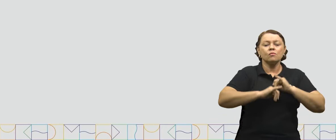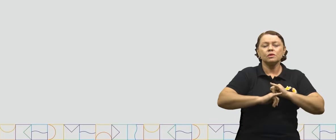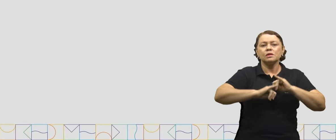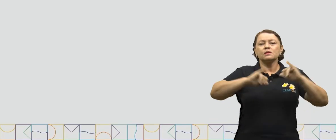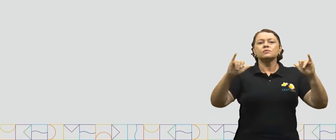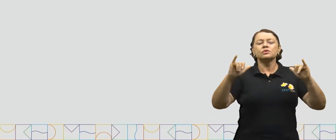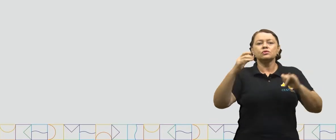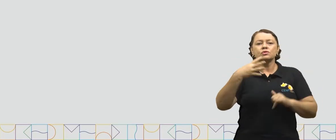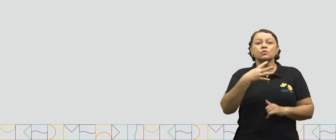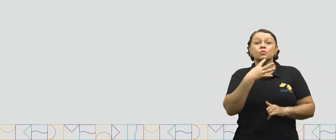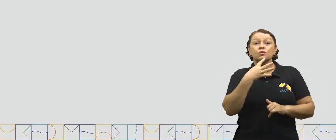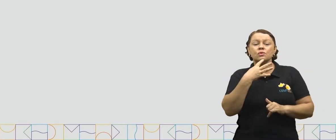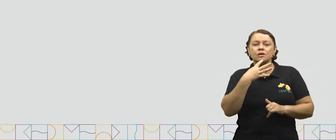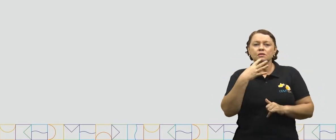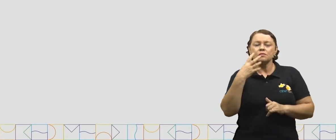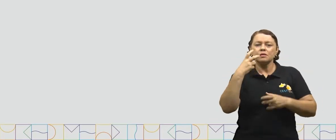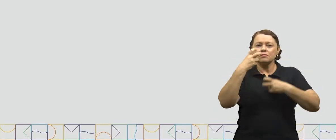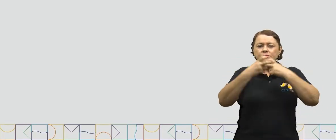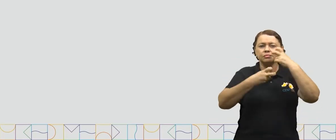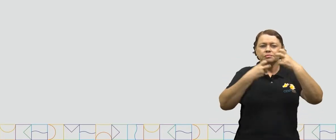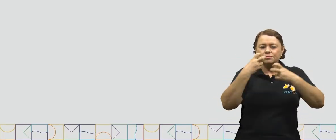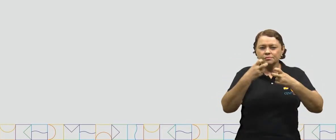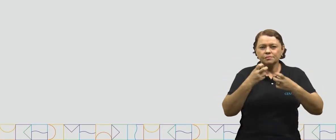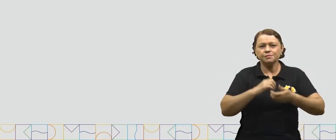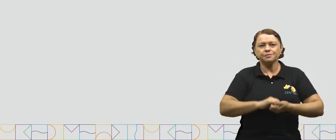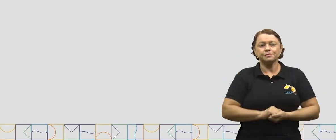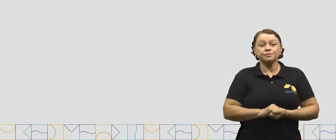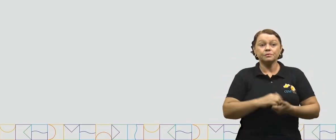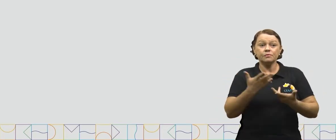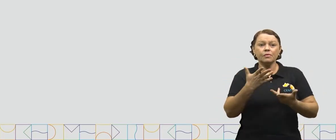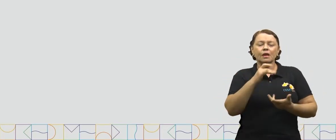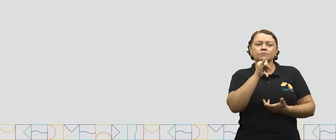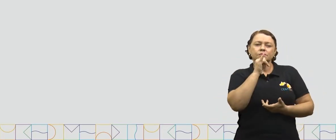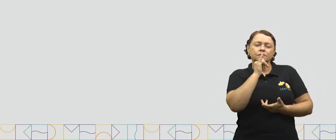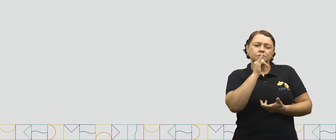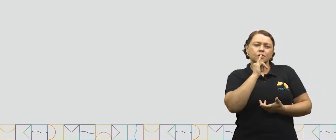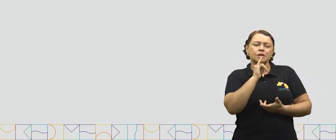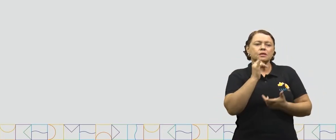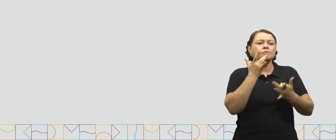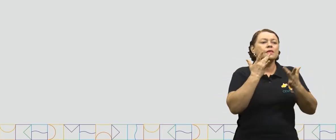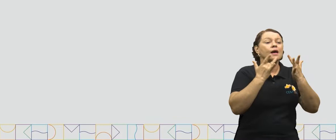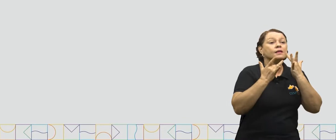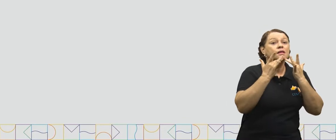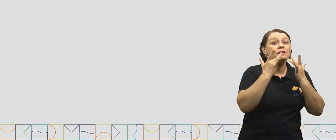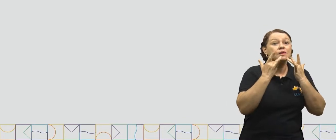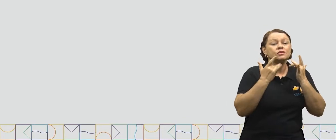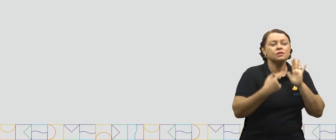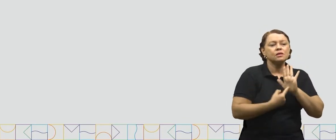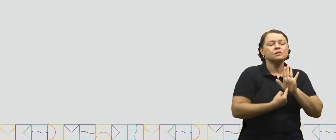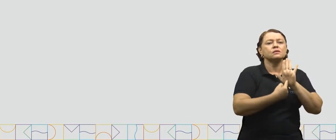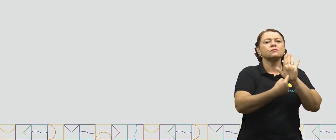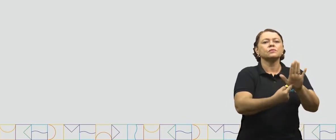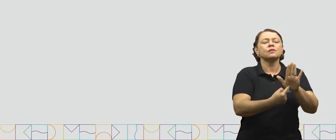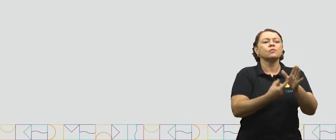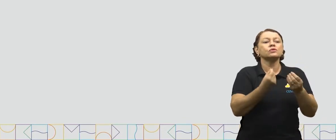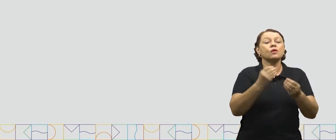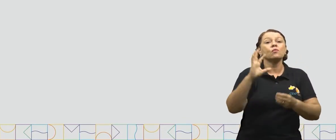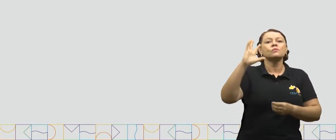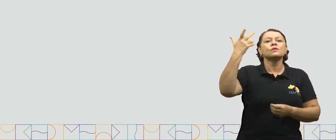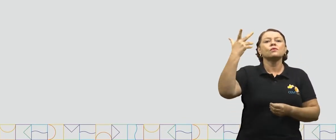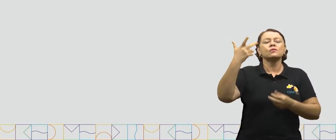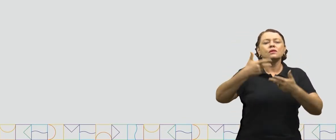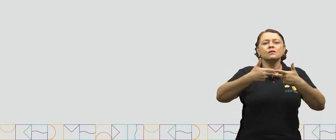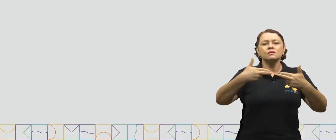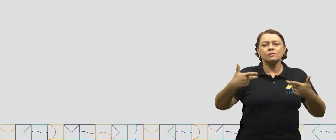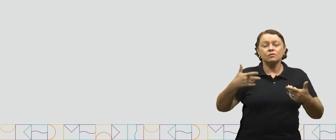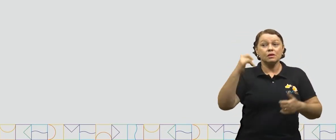da tradição oral. Vou te contar algumas. Com uma dramatização, quando fazemos uma peça para mostrar como algo